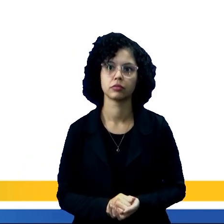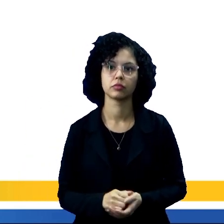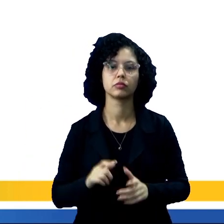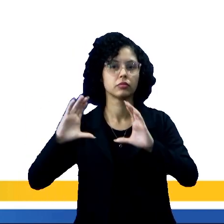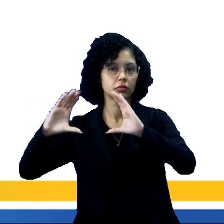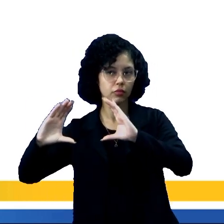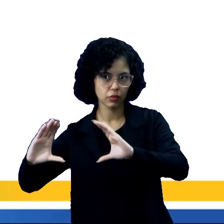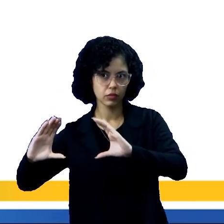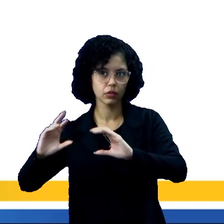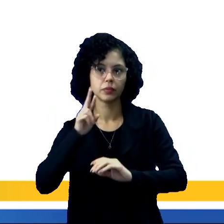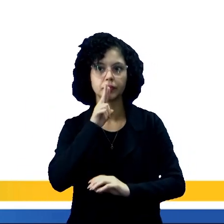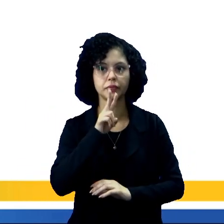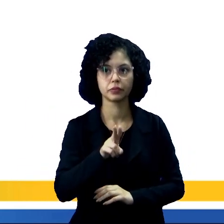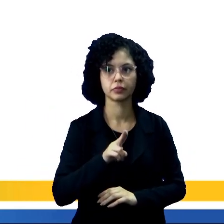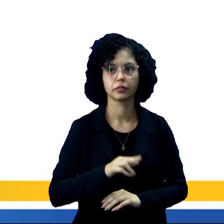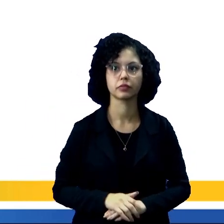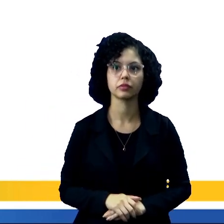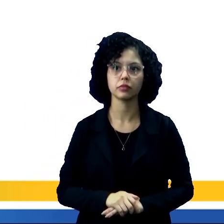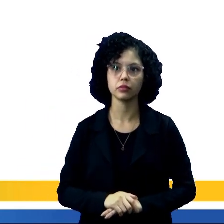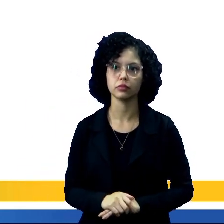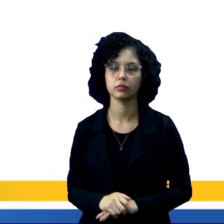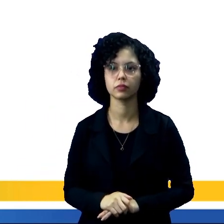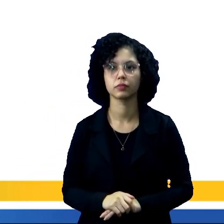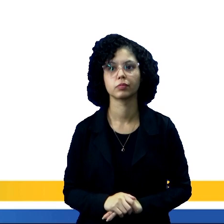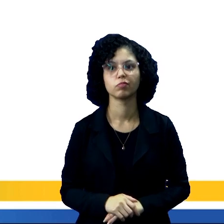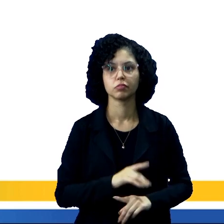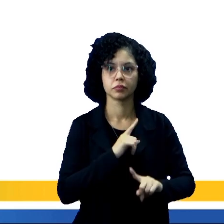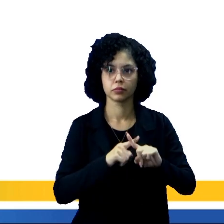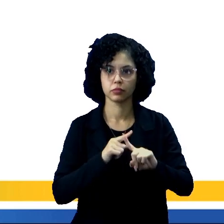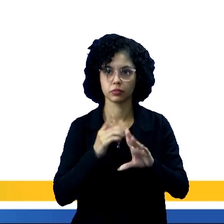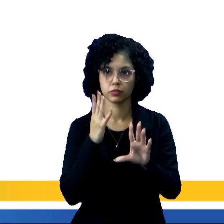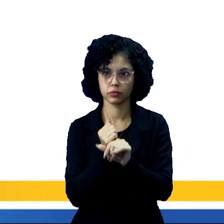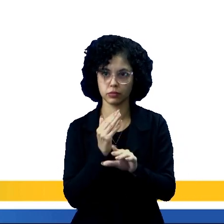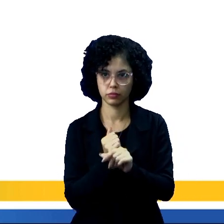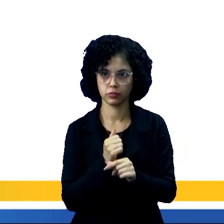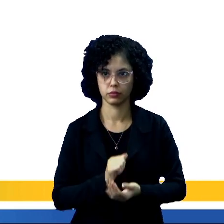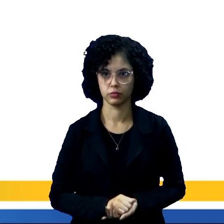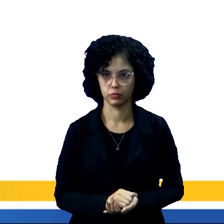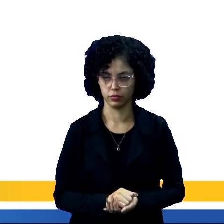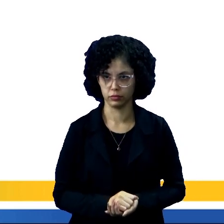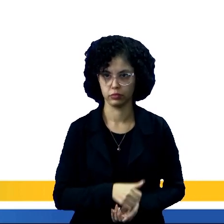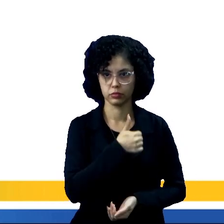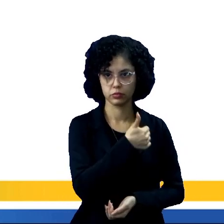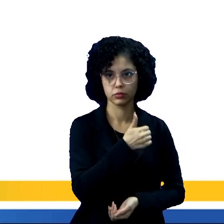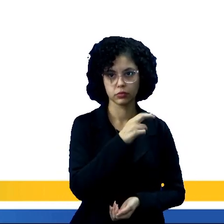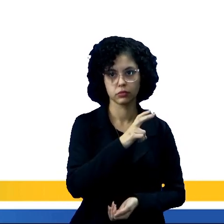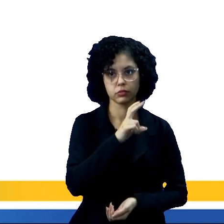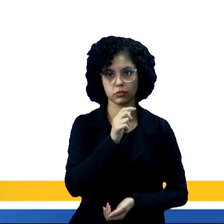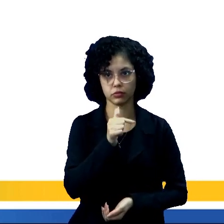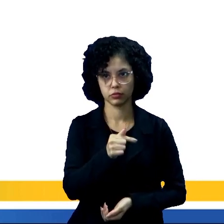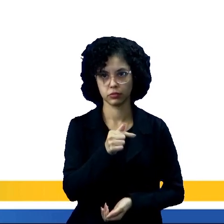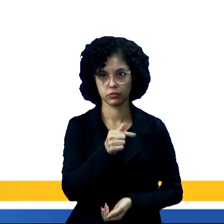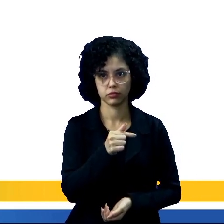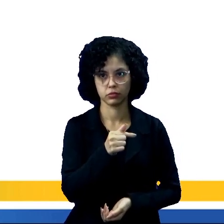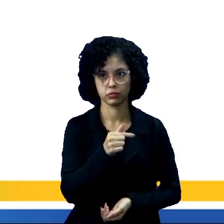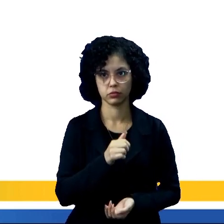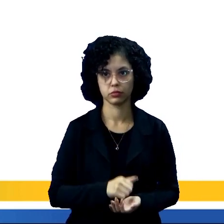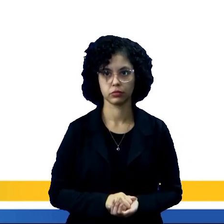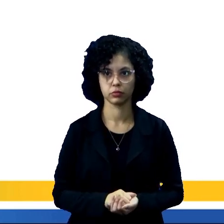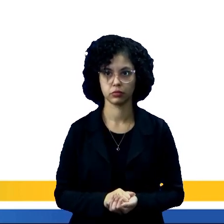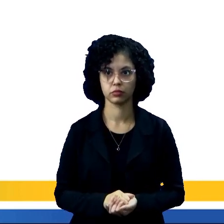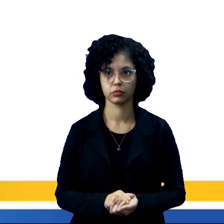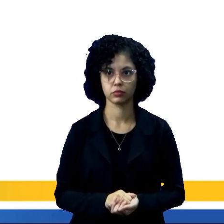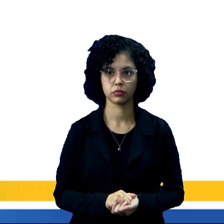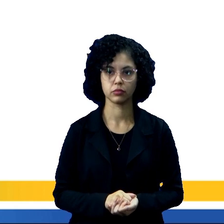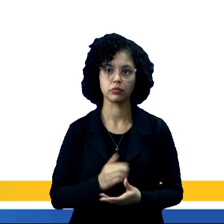251,2, que também é o valor que está no parênteses. Então multiplica e soma todos. Nós temos aí a área total é